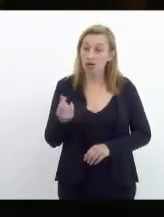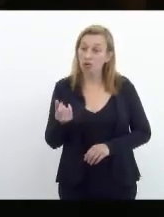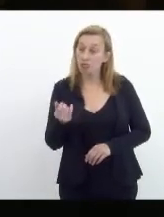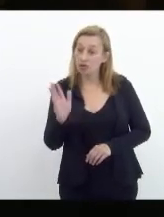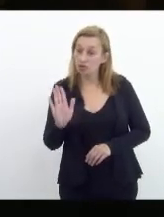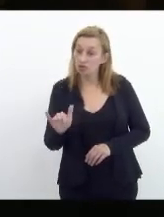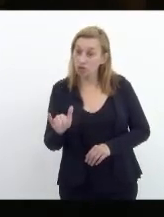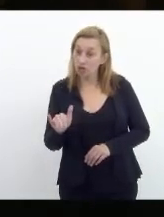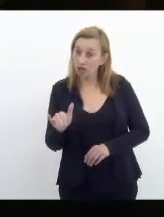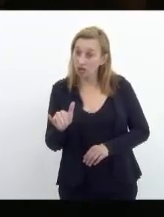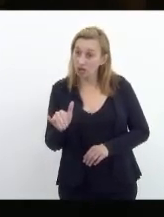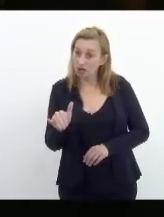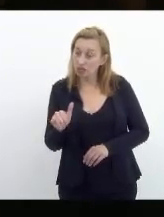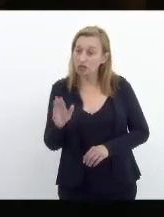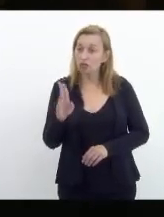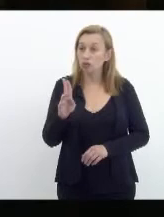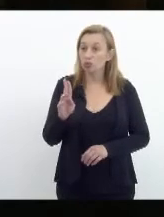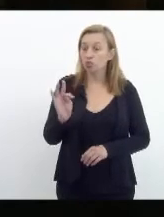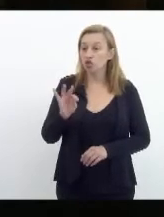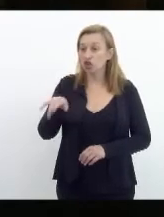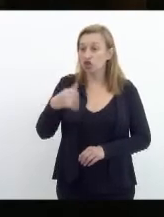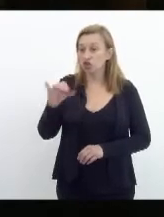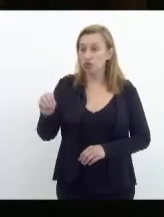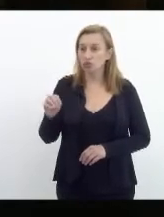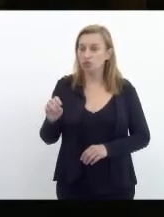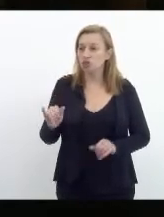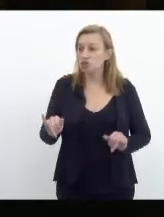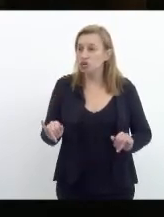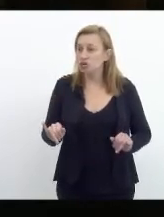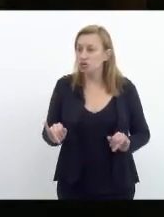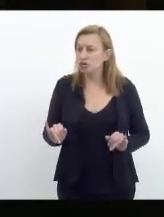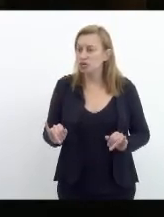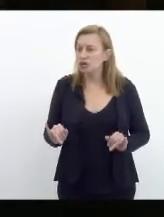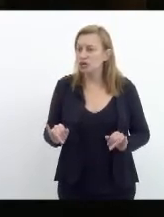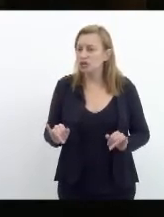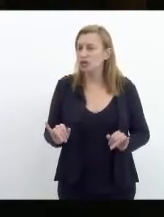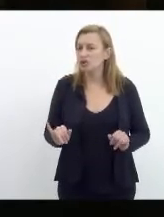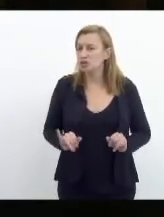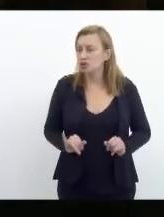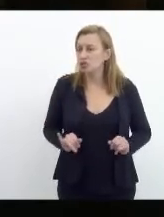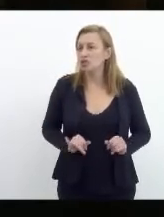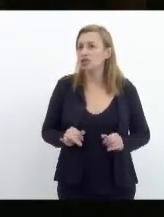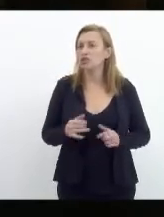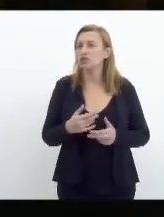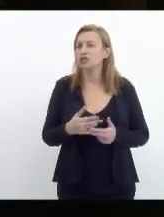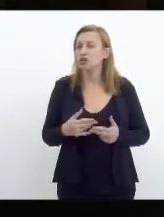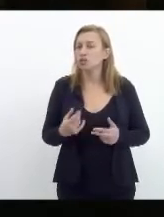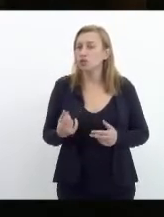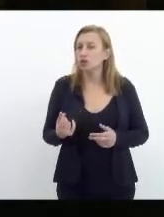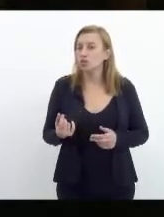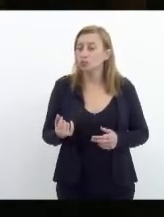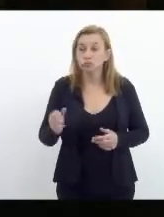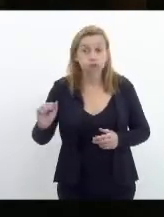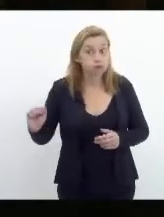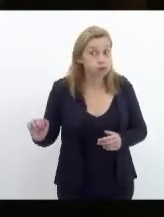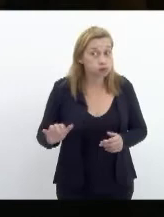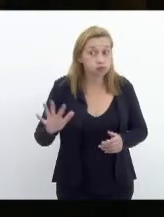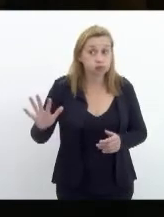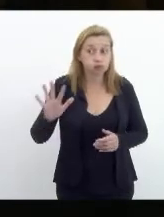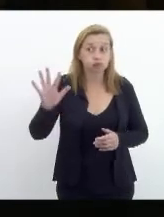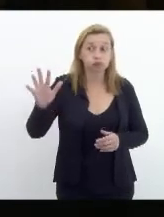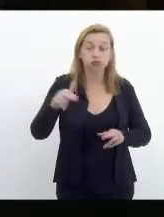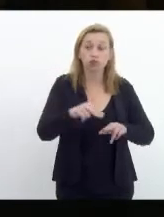preço do botijão, que vem sofrendo uma série de altas devido ao preço